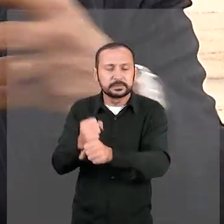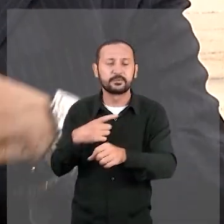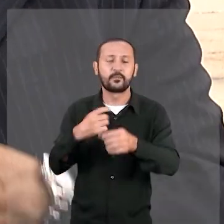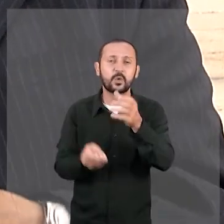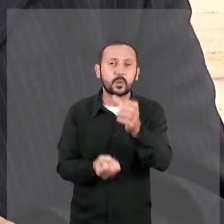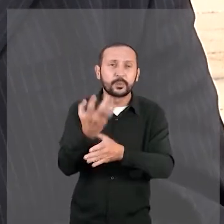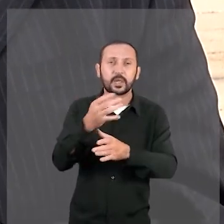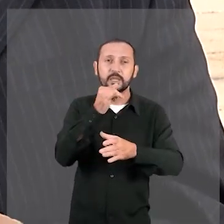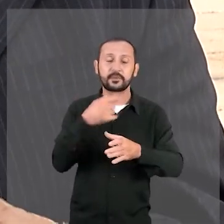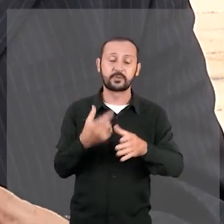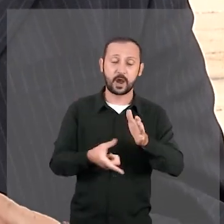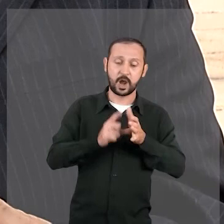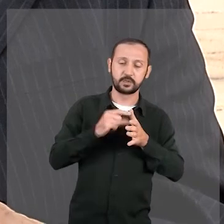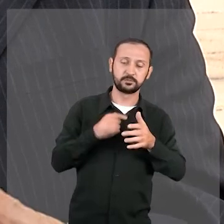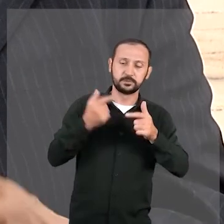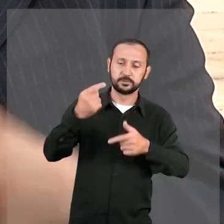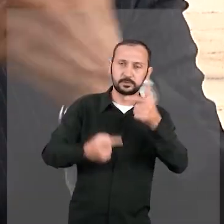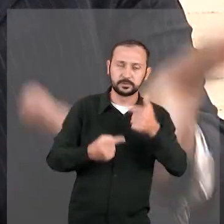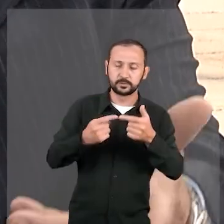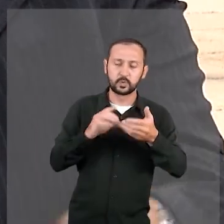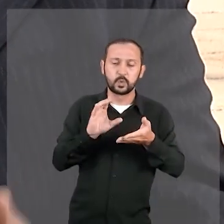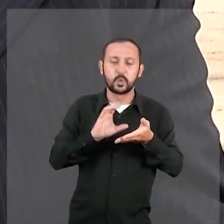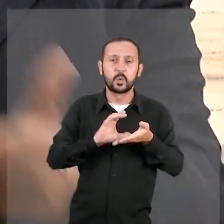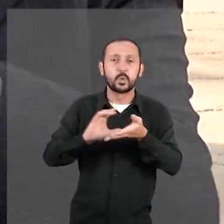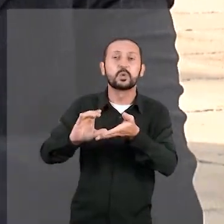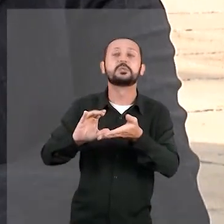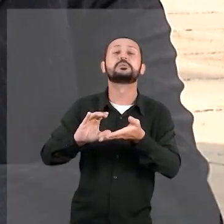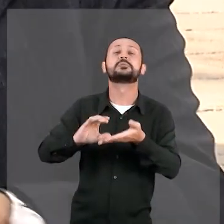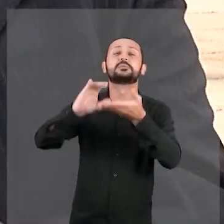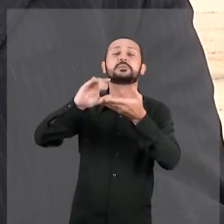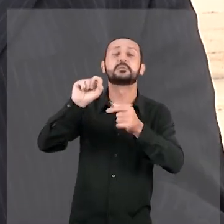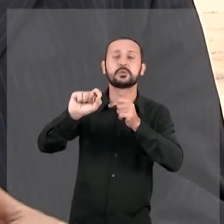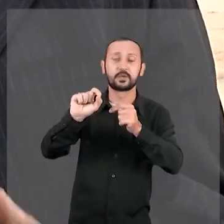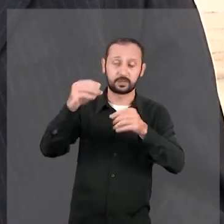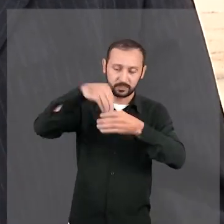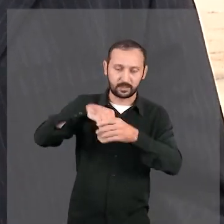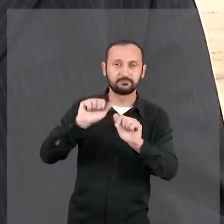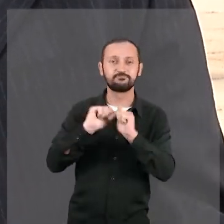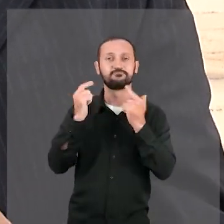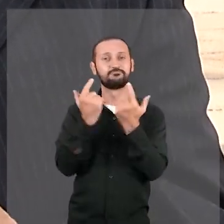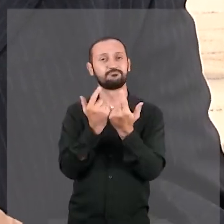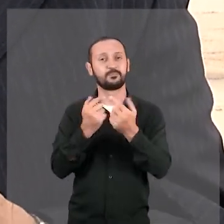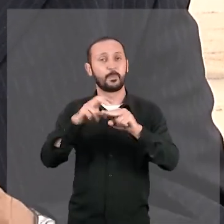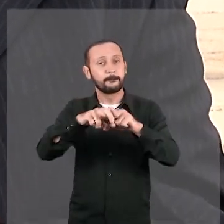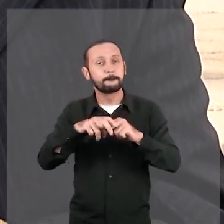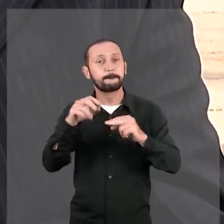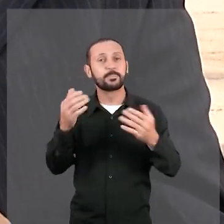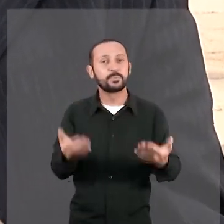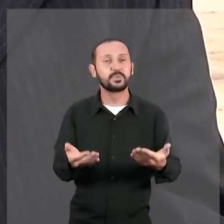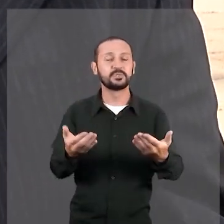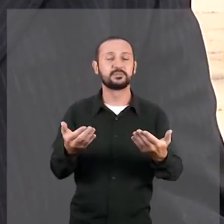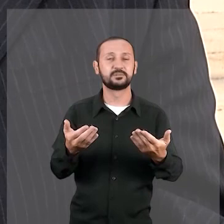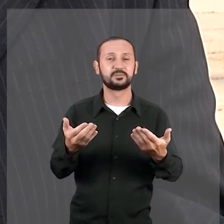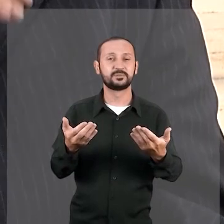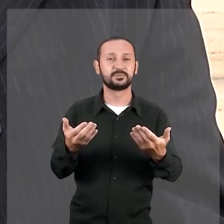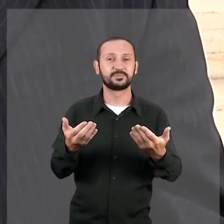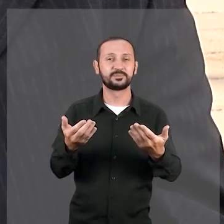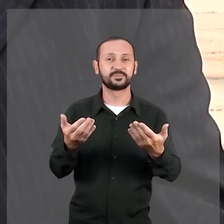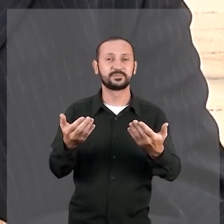eles tiveram assim a aprovação dos conselheiros através da Assembleia Legislativa. Portanto, a